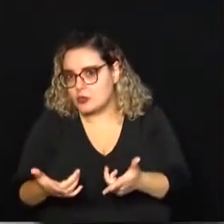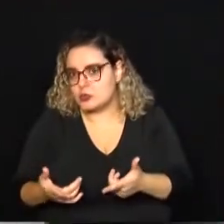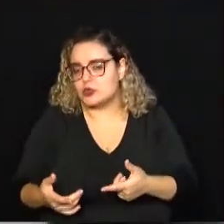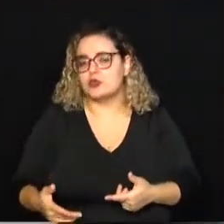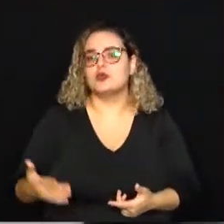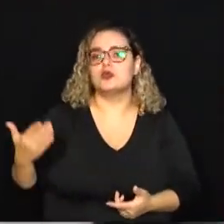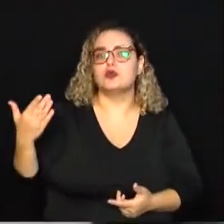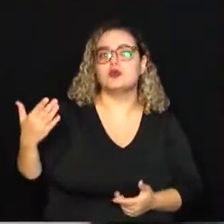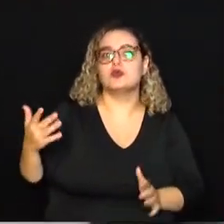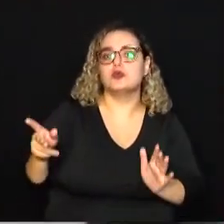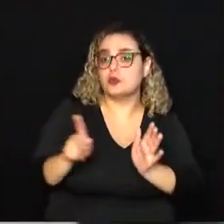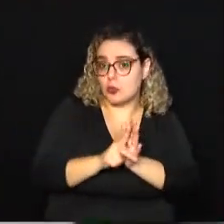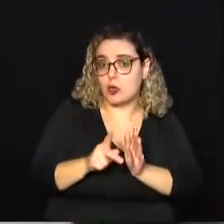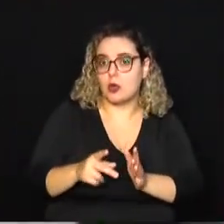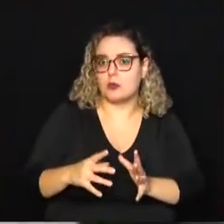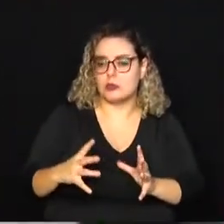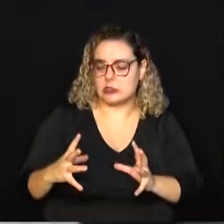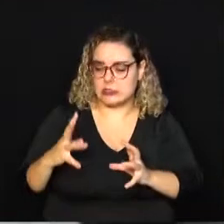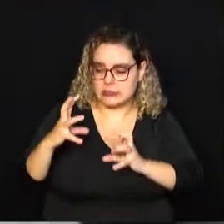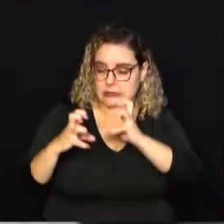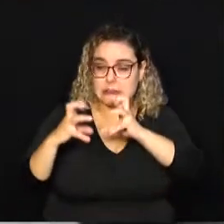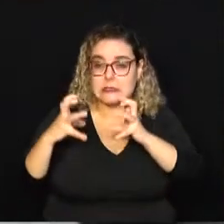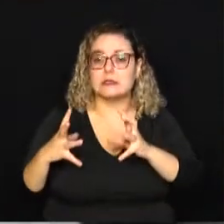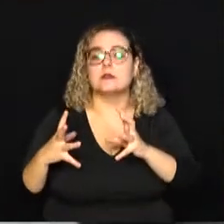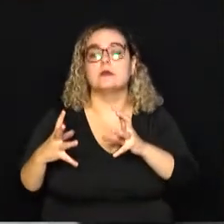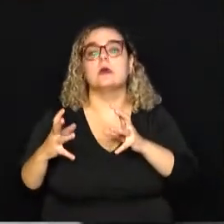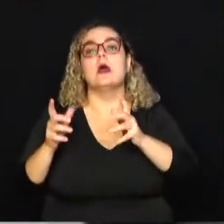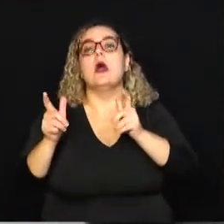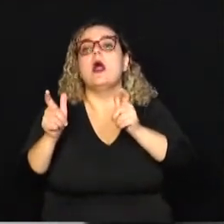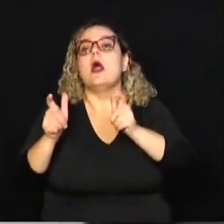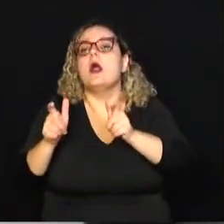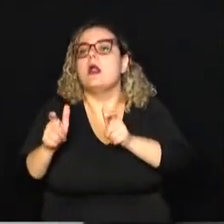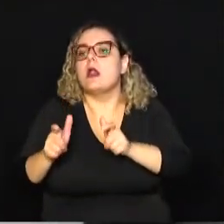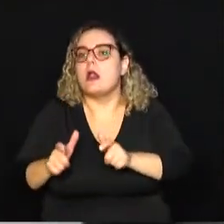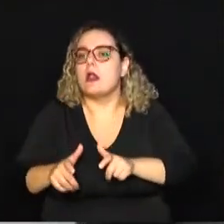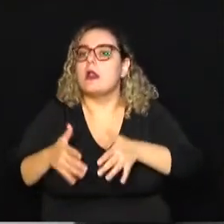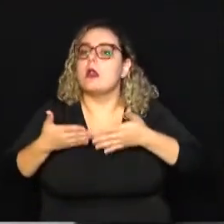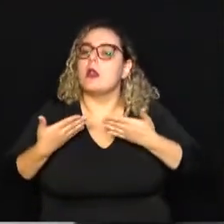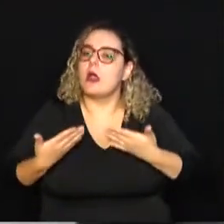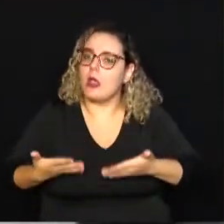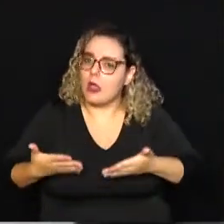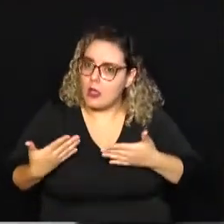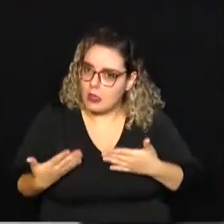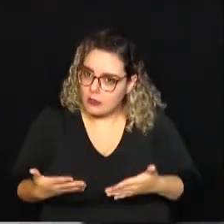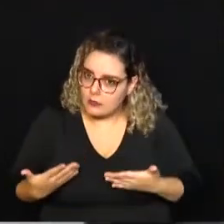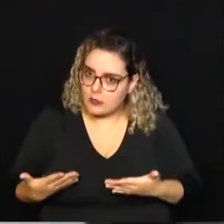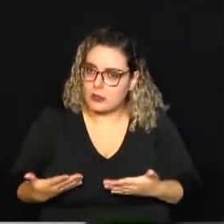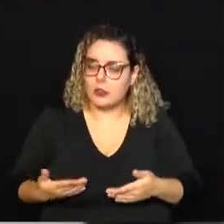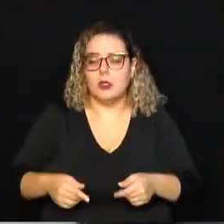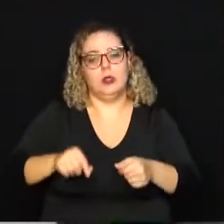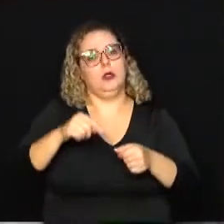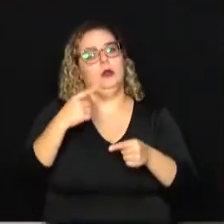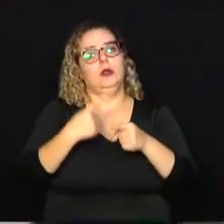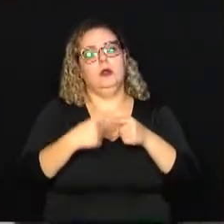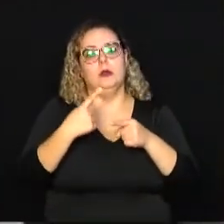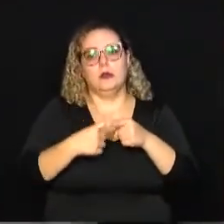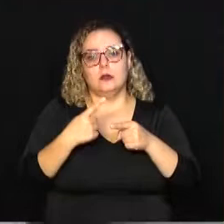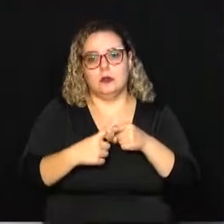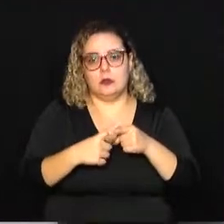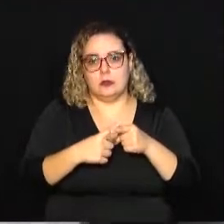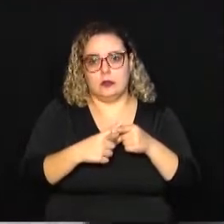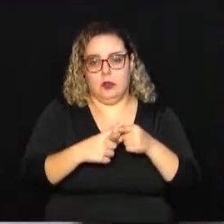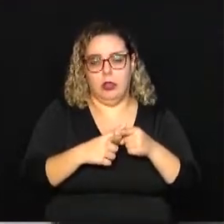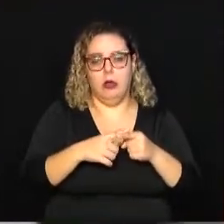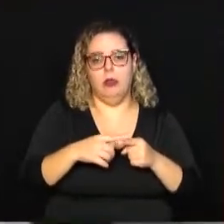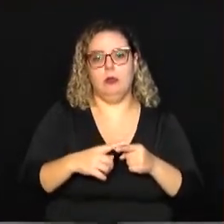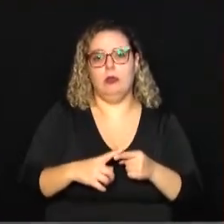são gerados por essas medidas sejam conflitos menos nocivos, menos violentos, porque é muito violento você